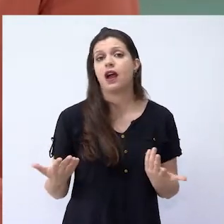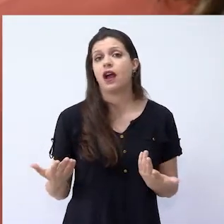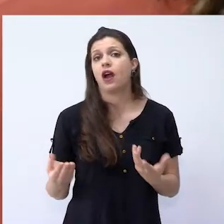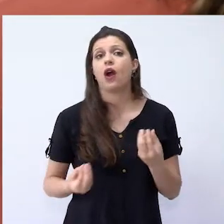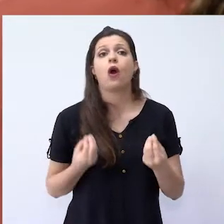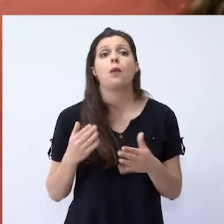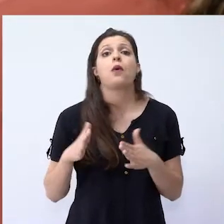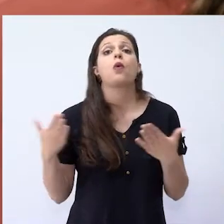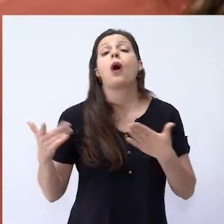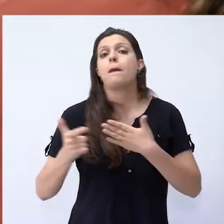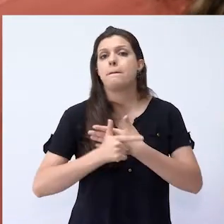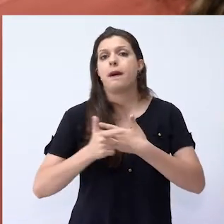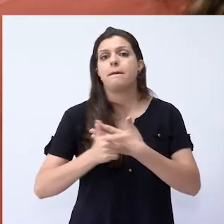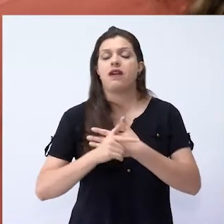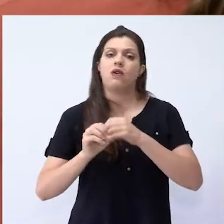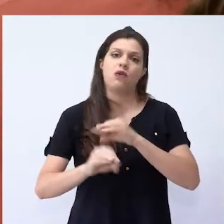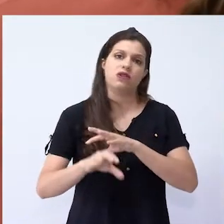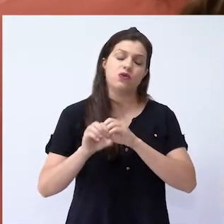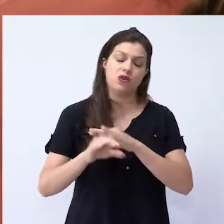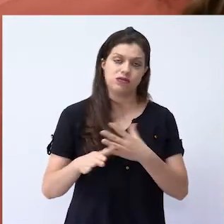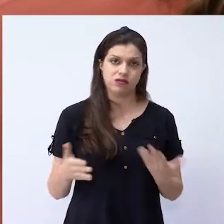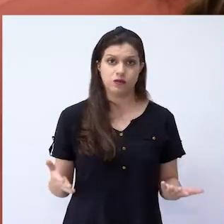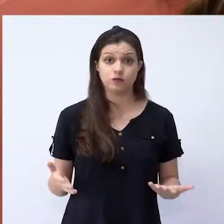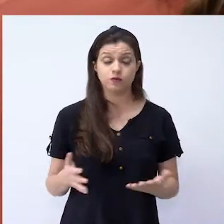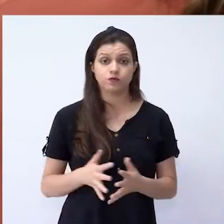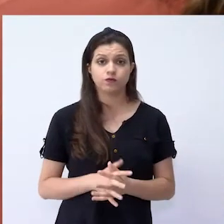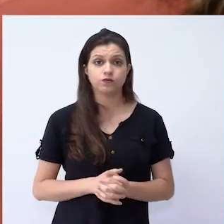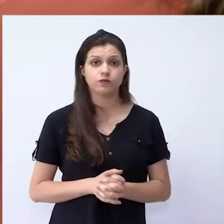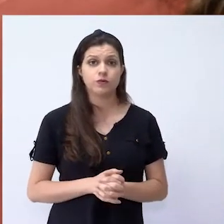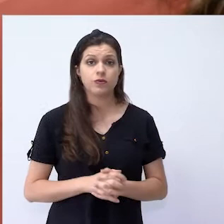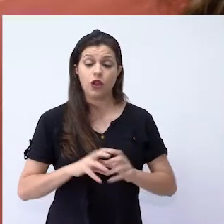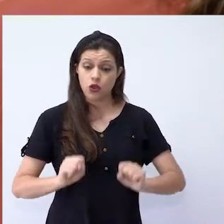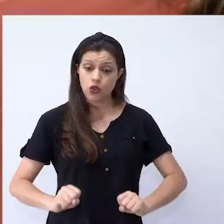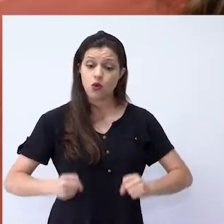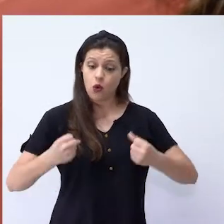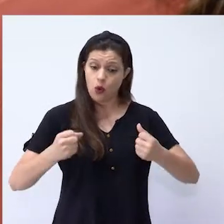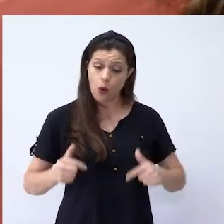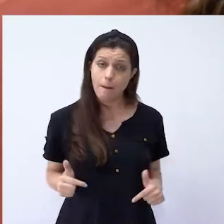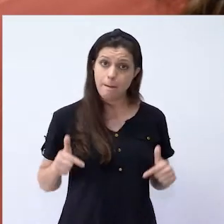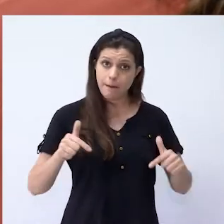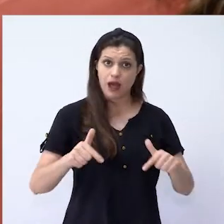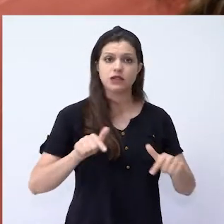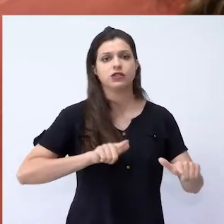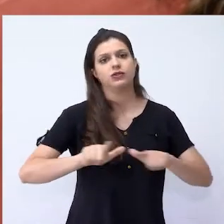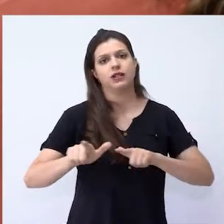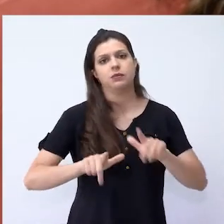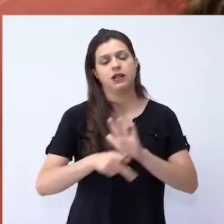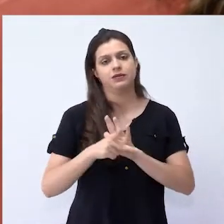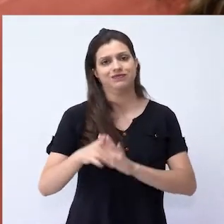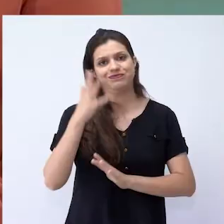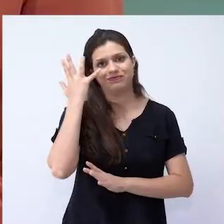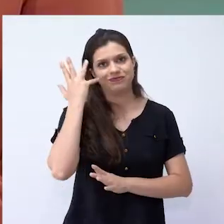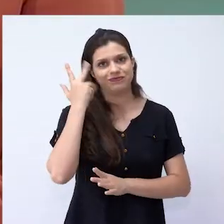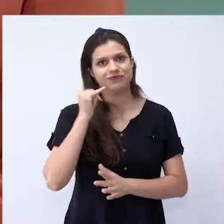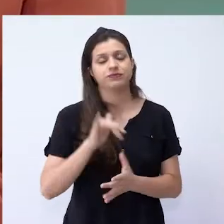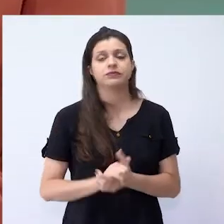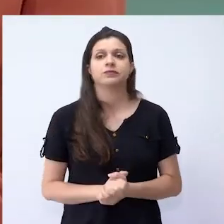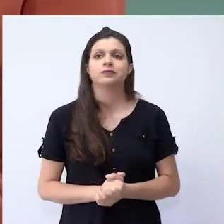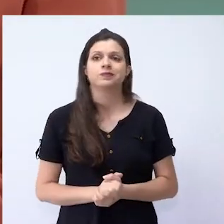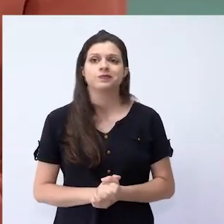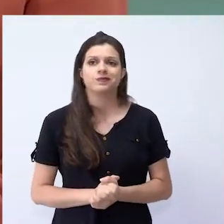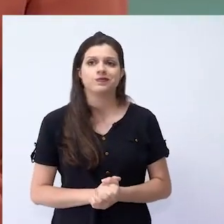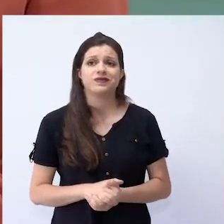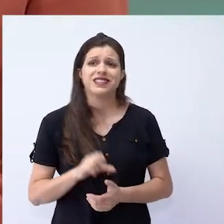ocioso, e também qual que é o papel que a educação pode exercer no combate ao trabalho infantil, doutora?